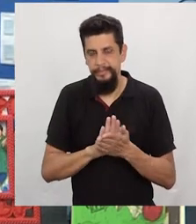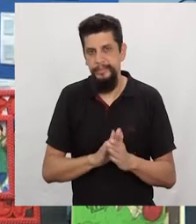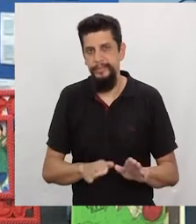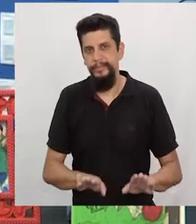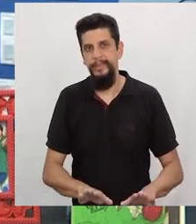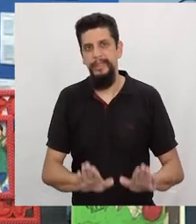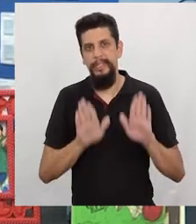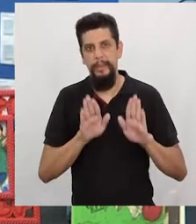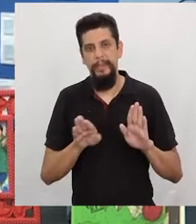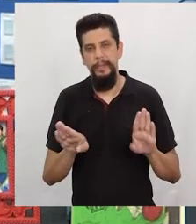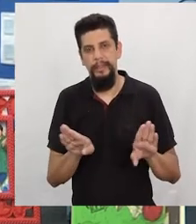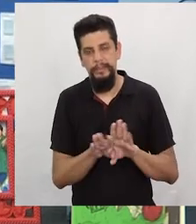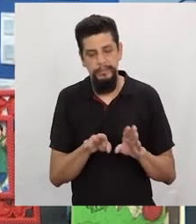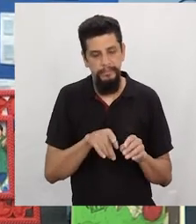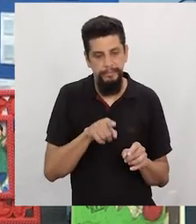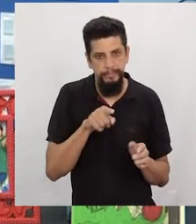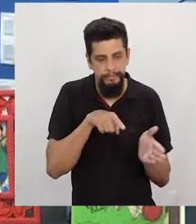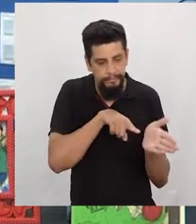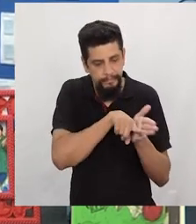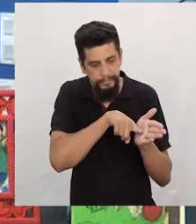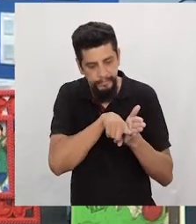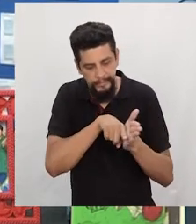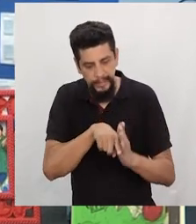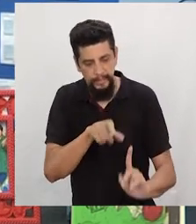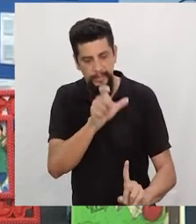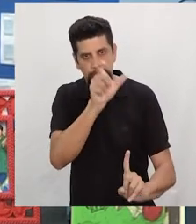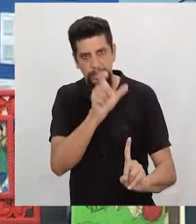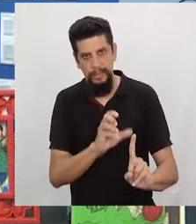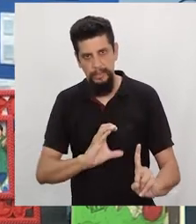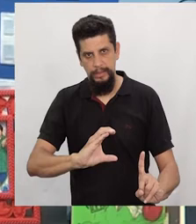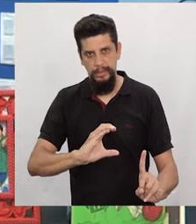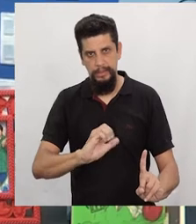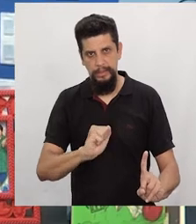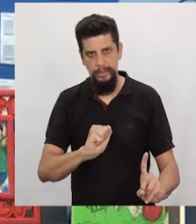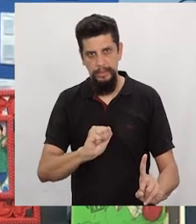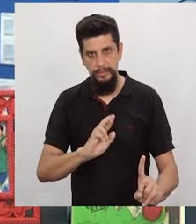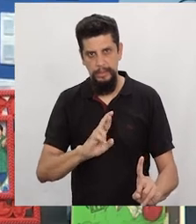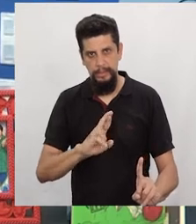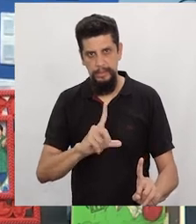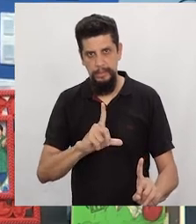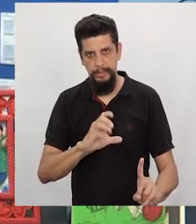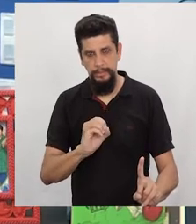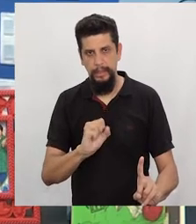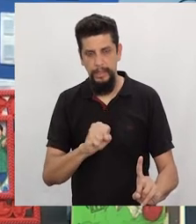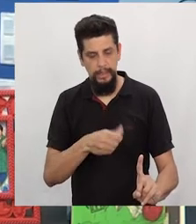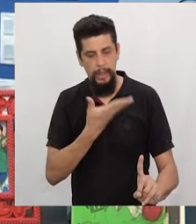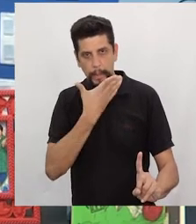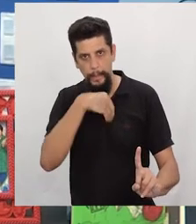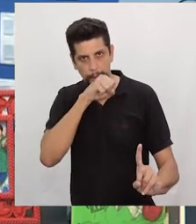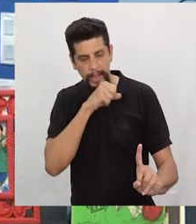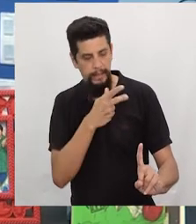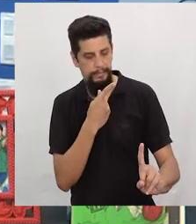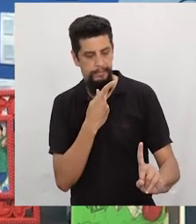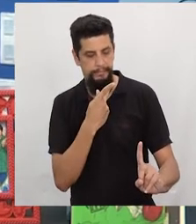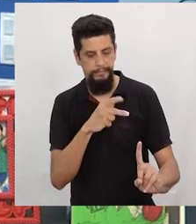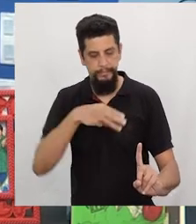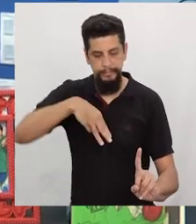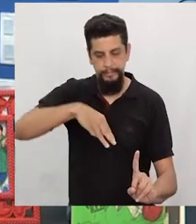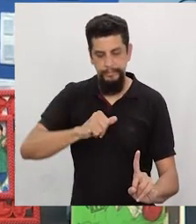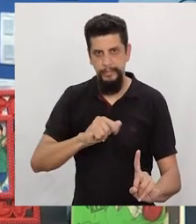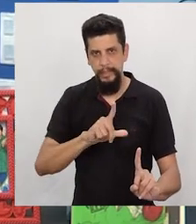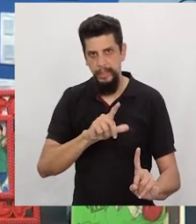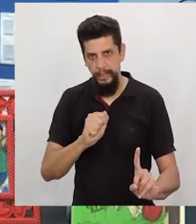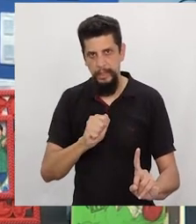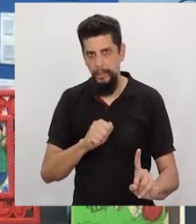também investigaram o Carlos Eduardo, que é o pai da Mila. Mas logo eles descobriram que